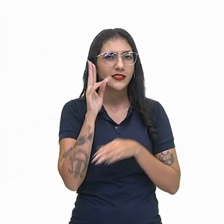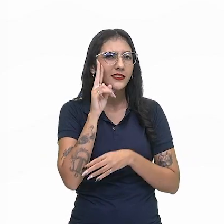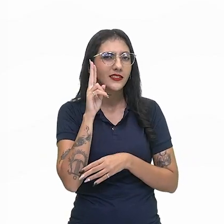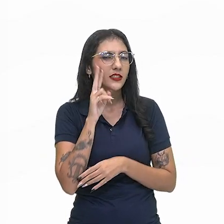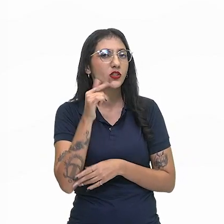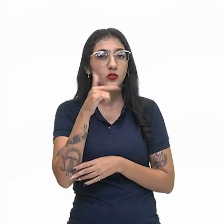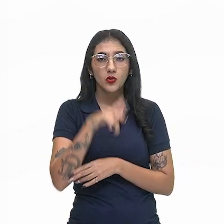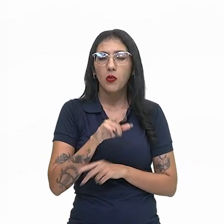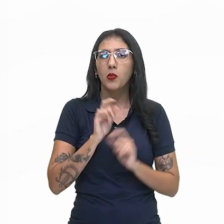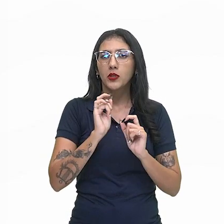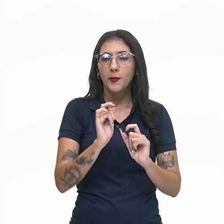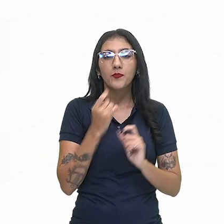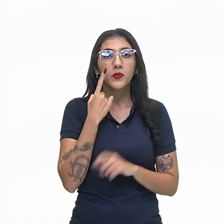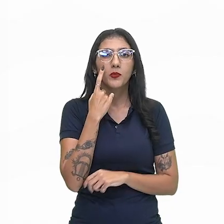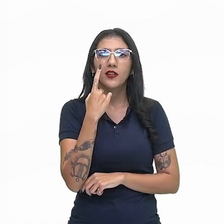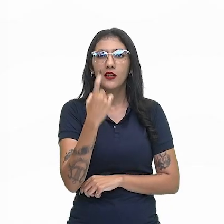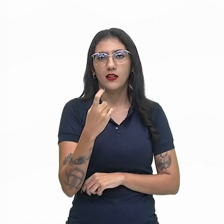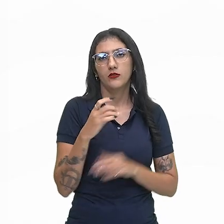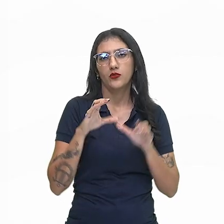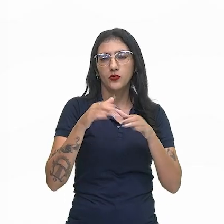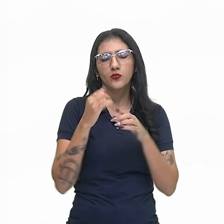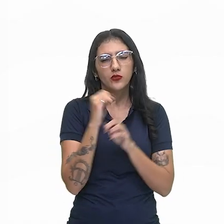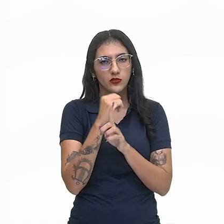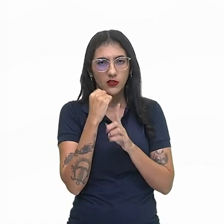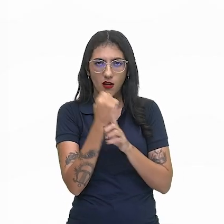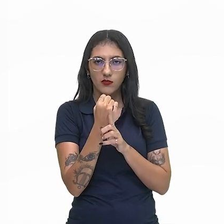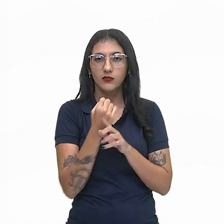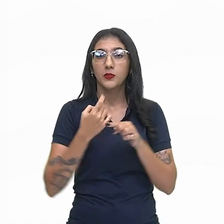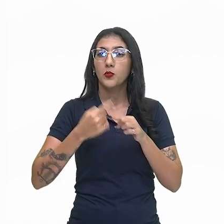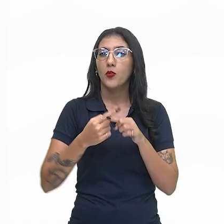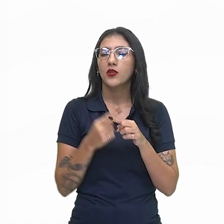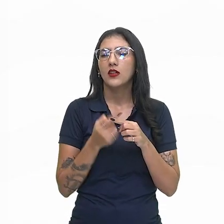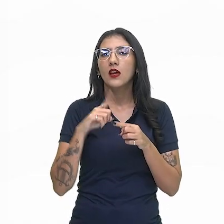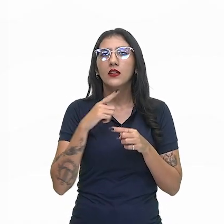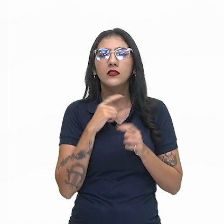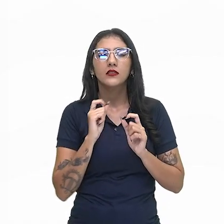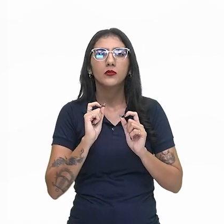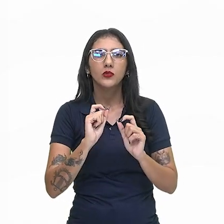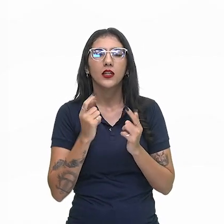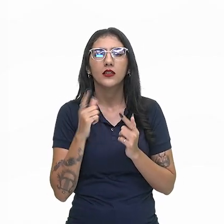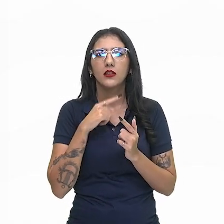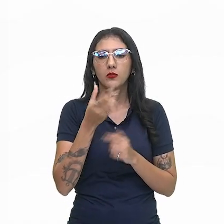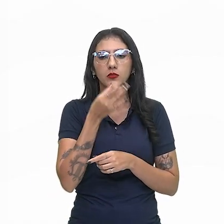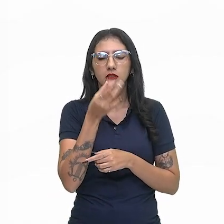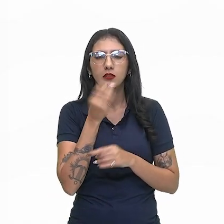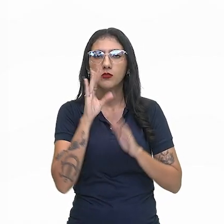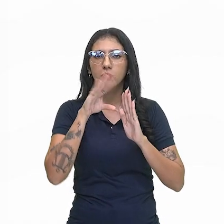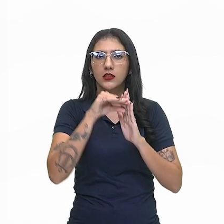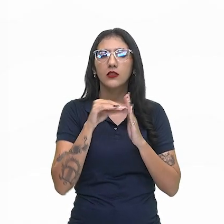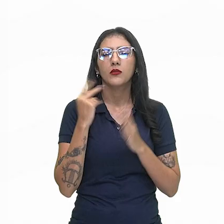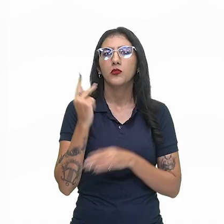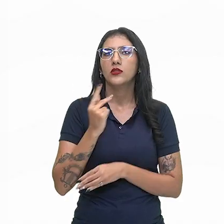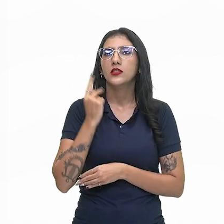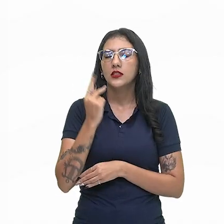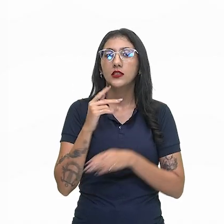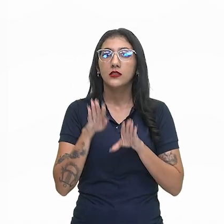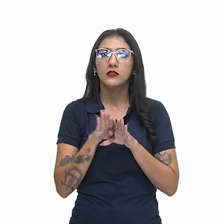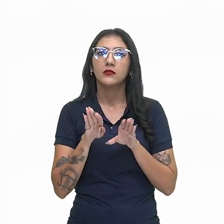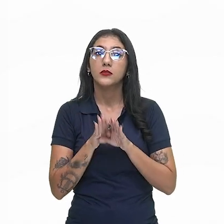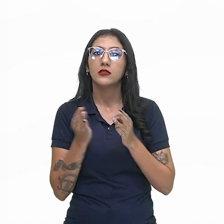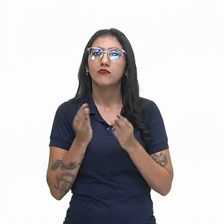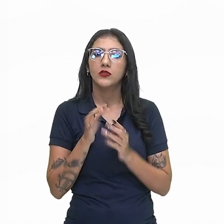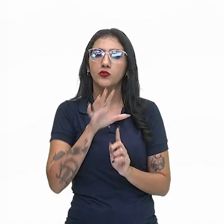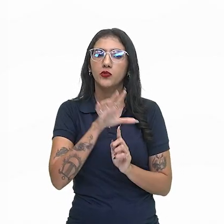os interesses de classe, pois eles participam do processo eleitoral, influenciam a legislação